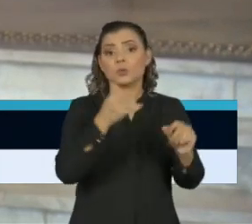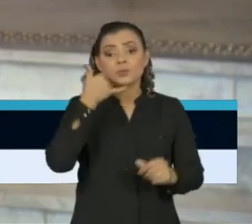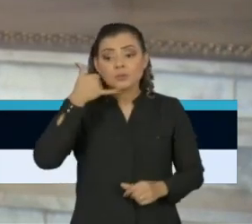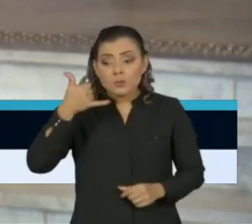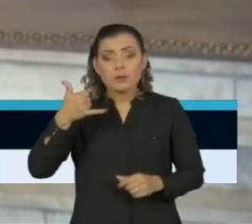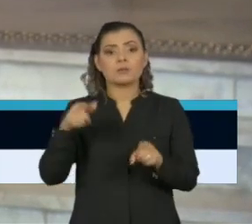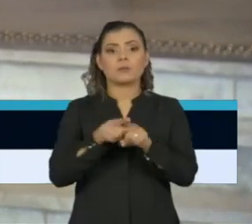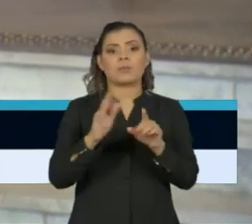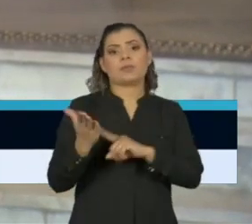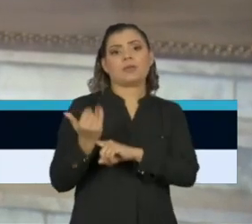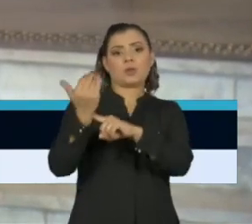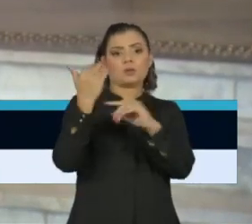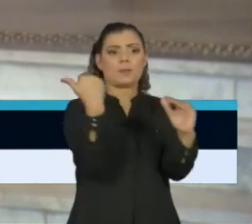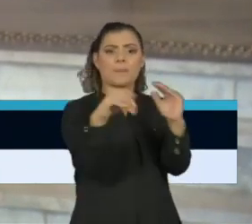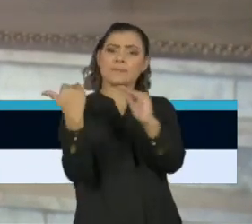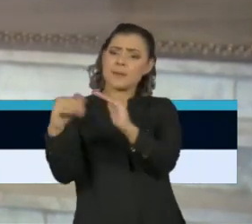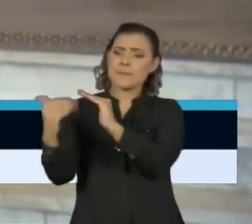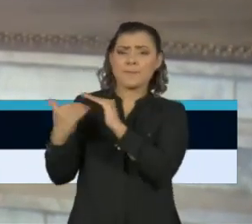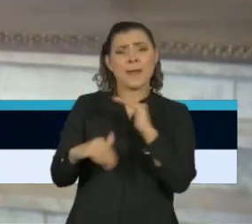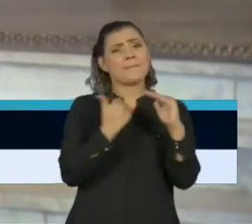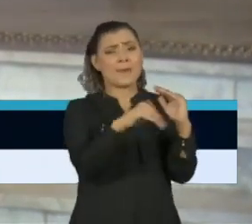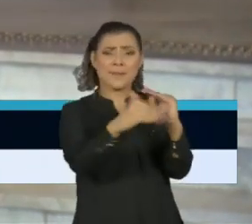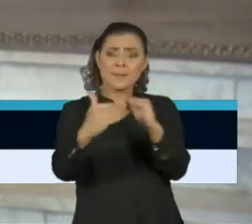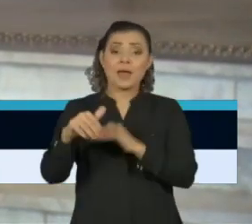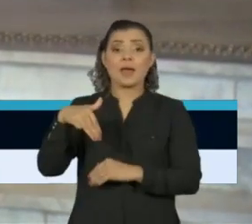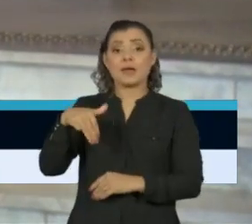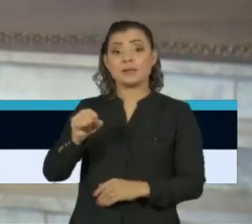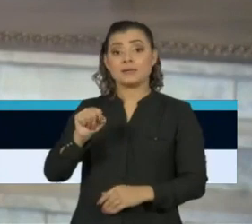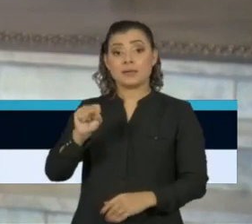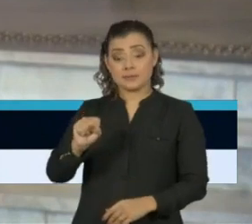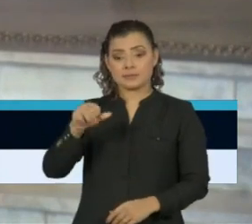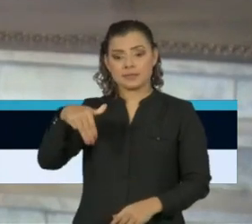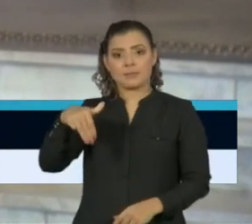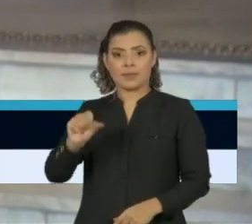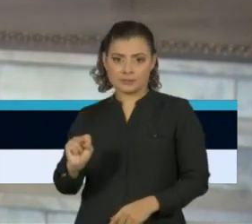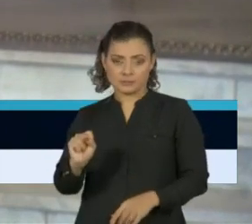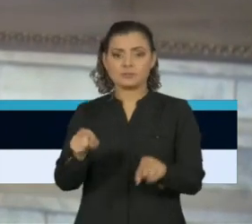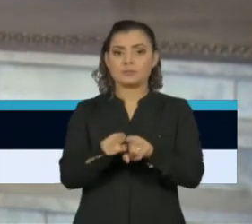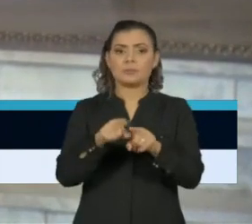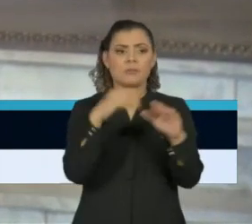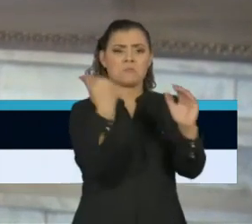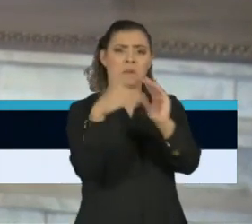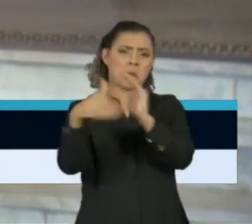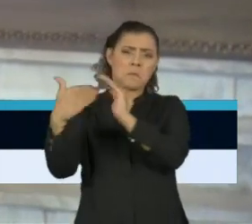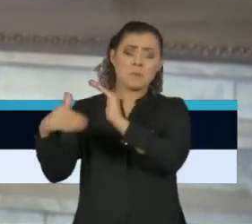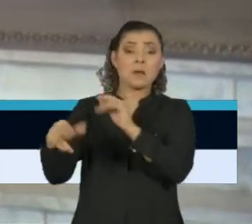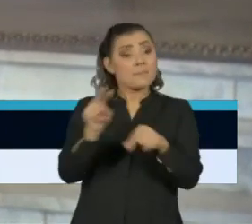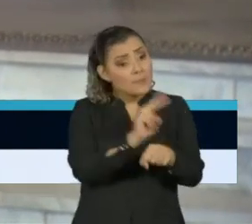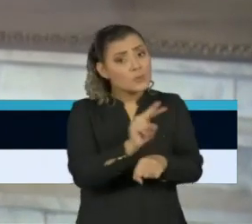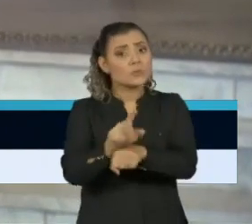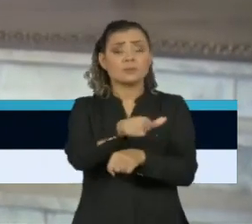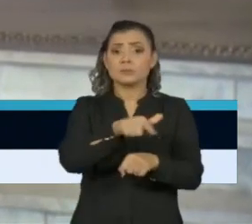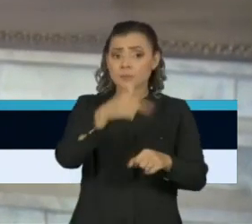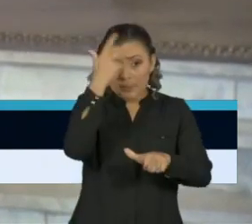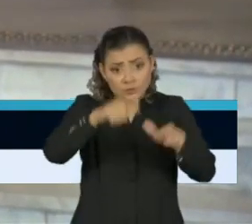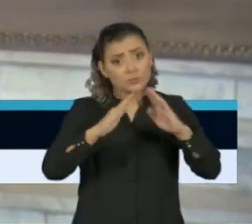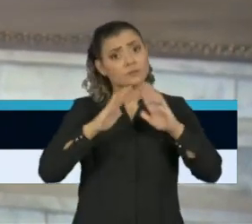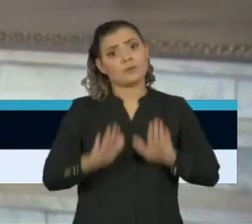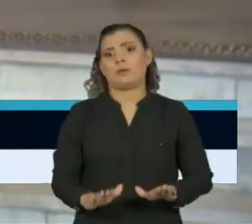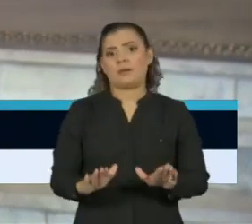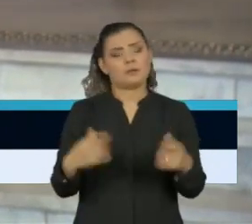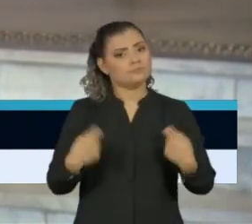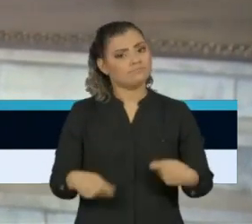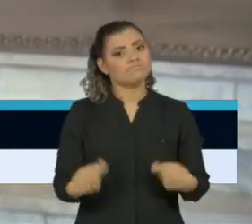também a tecnologia, enviando disparos de orientação sanitária, de proteção e para que as pessoas fiquem em